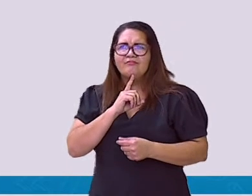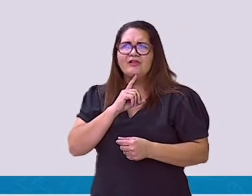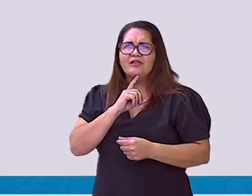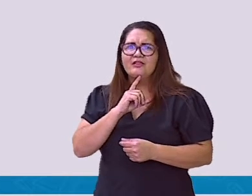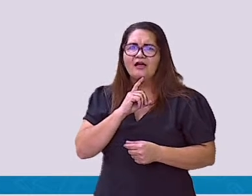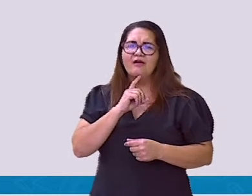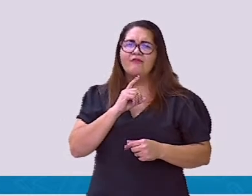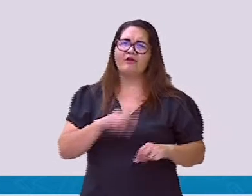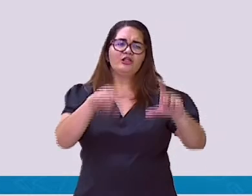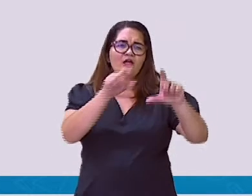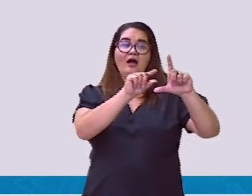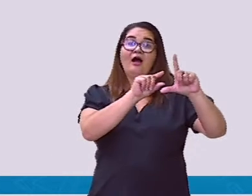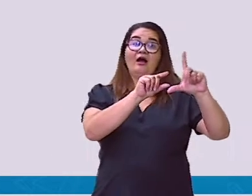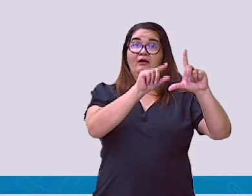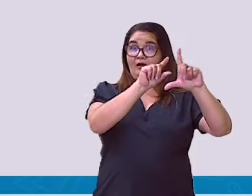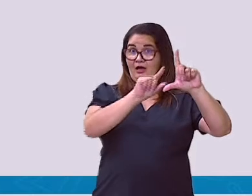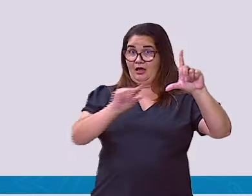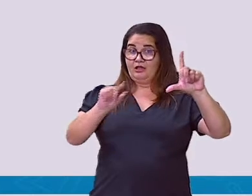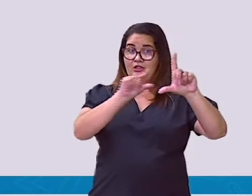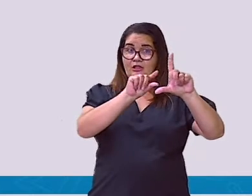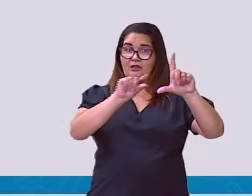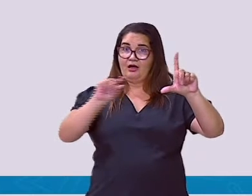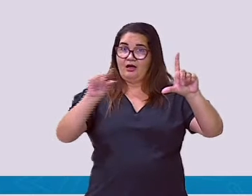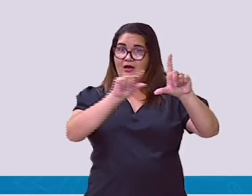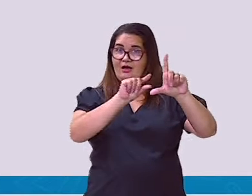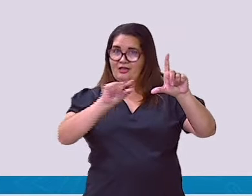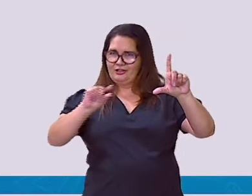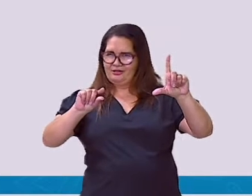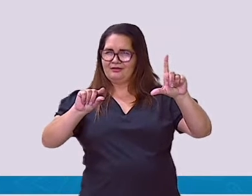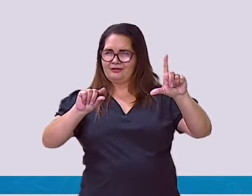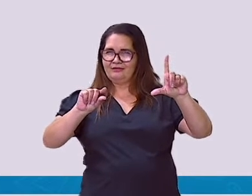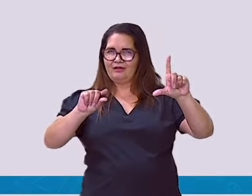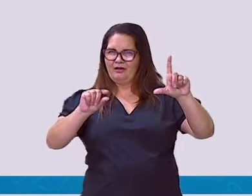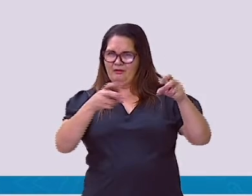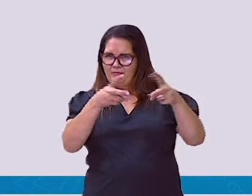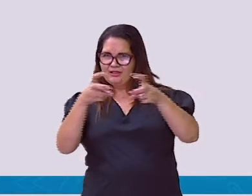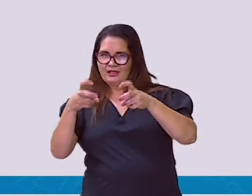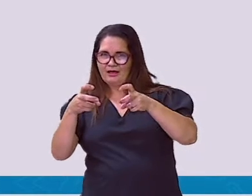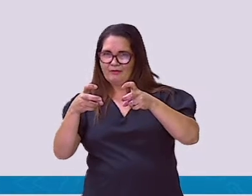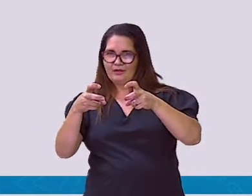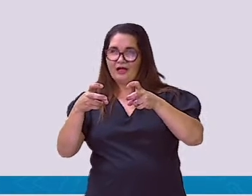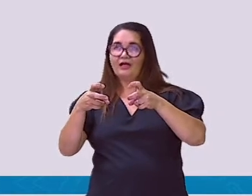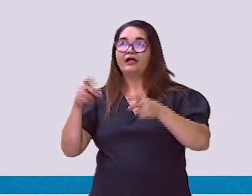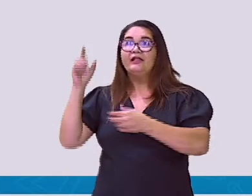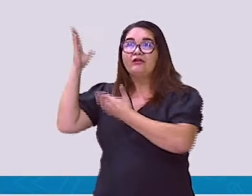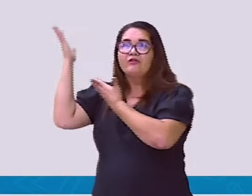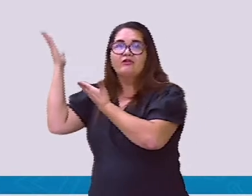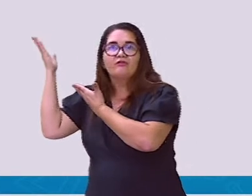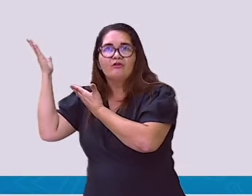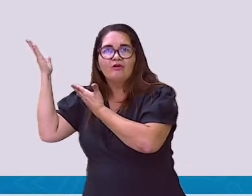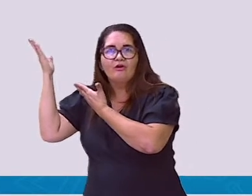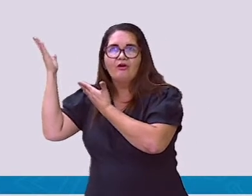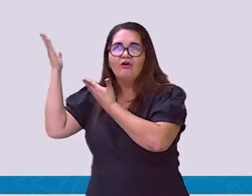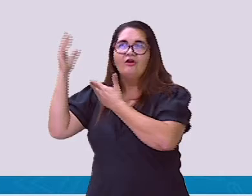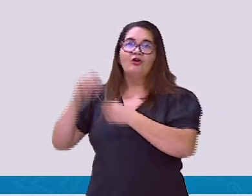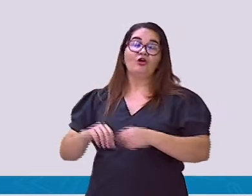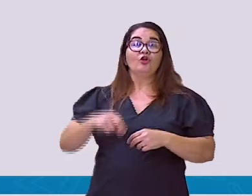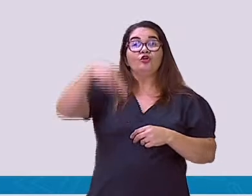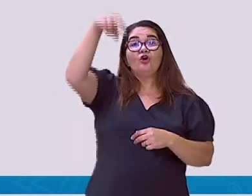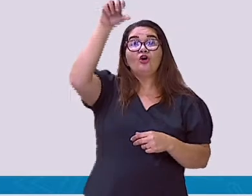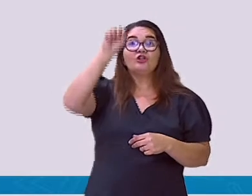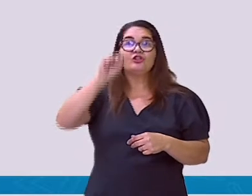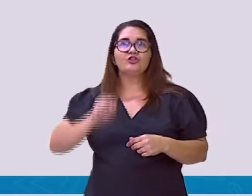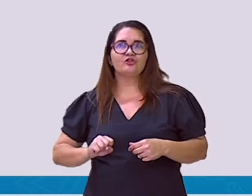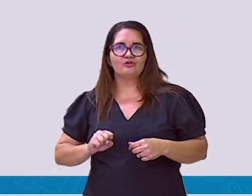legenda, tá? Nós temos as legendas aqui. Zonas temperadas, norte e sul.